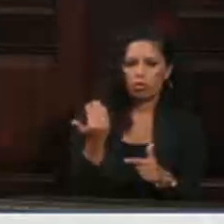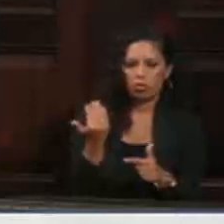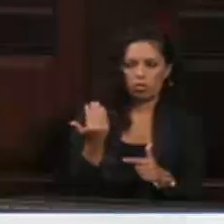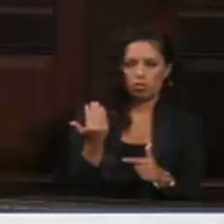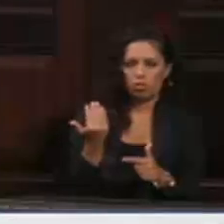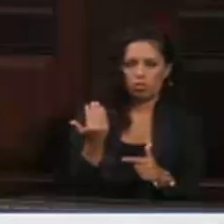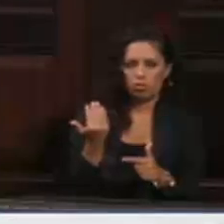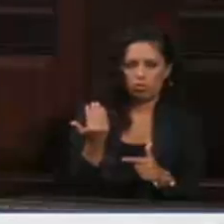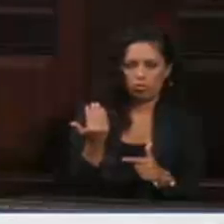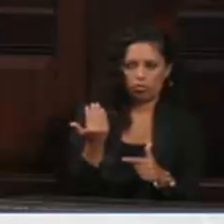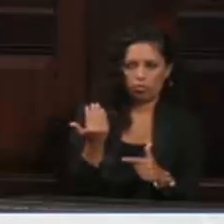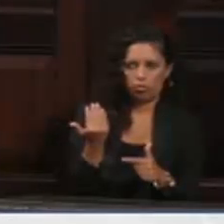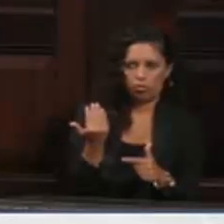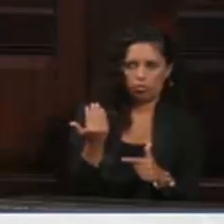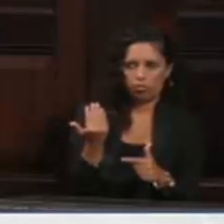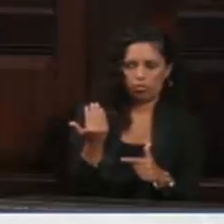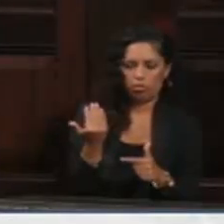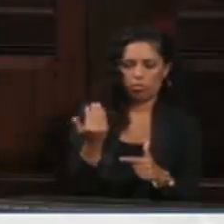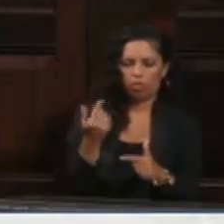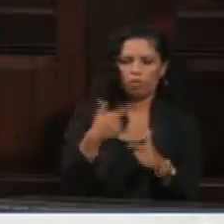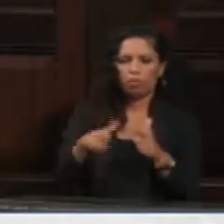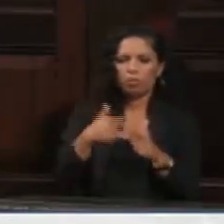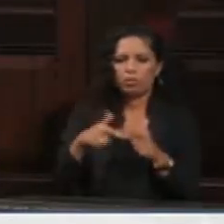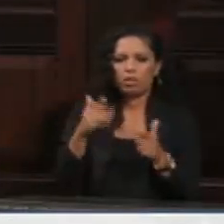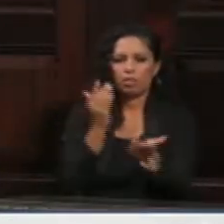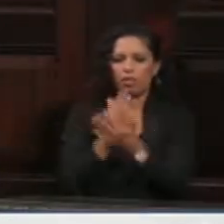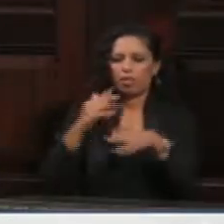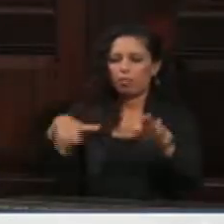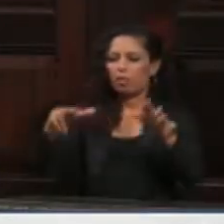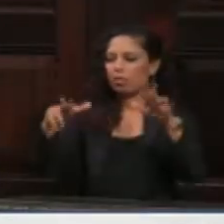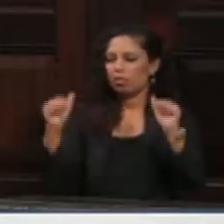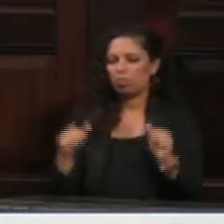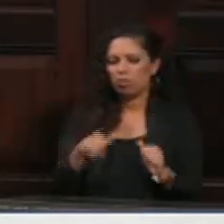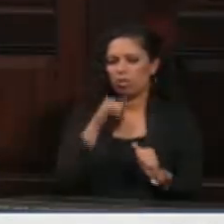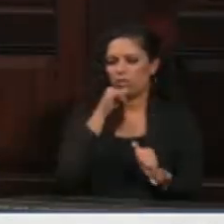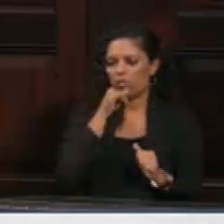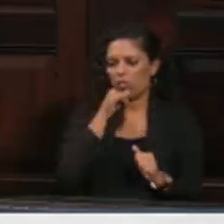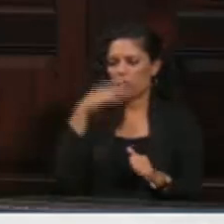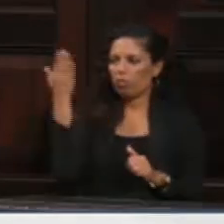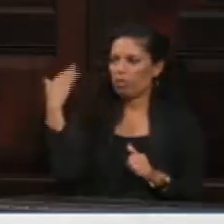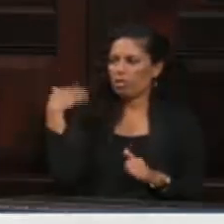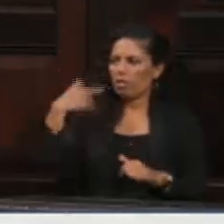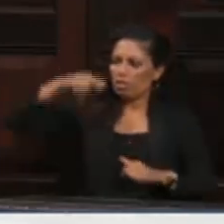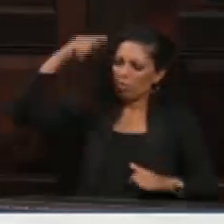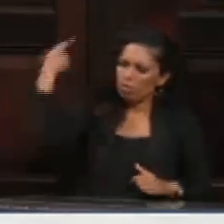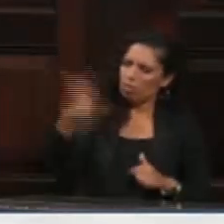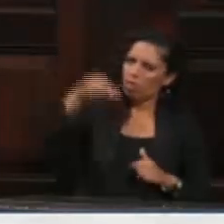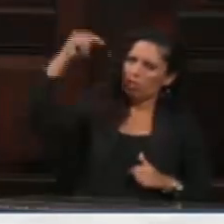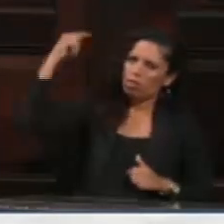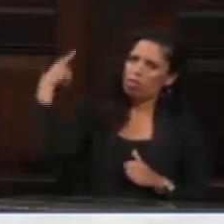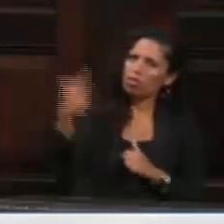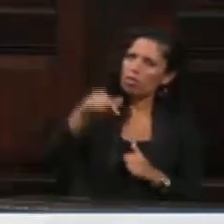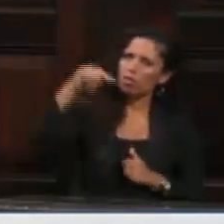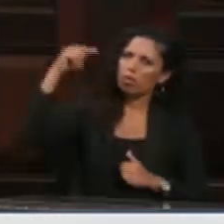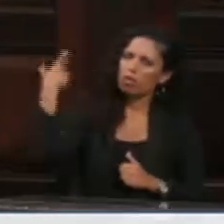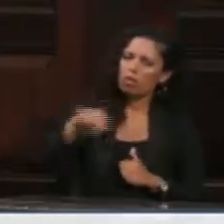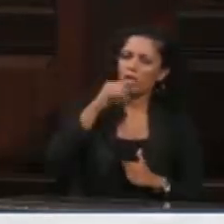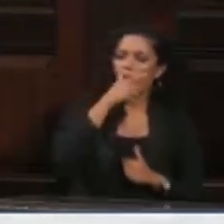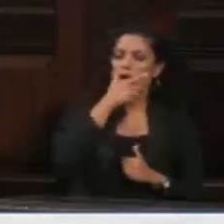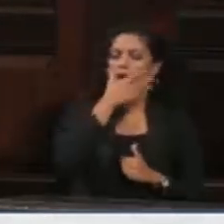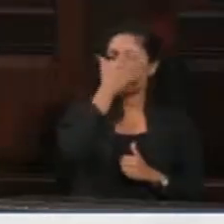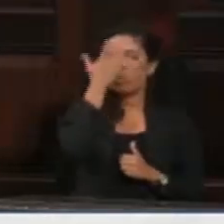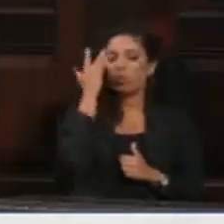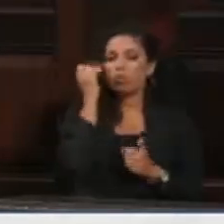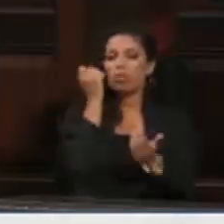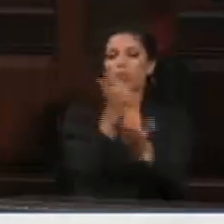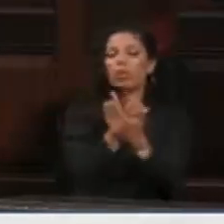chicotear o passageiro para que entrasse nas composições. E fica alegando, esse tem que ser um discurso que